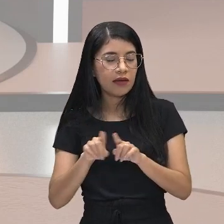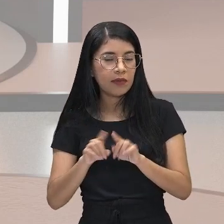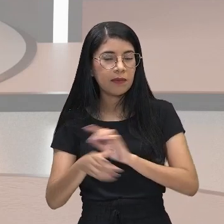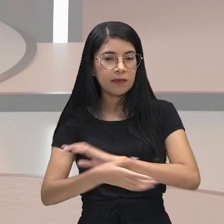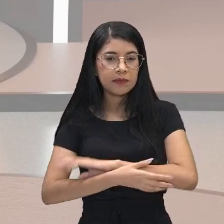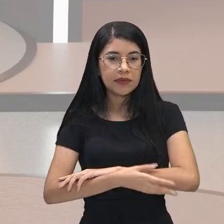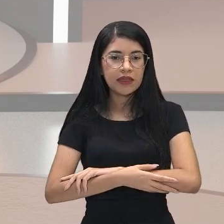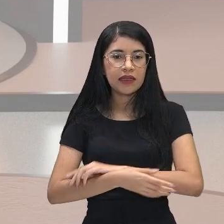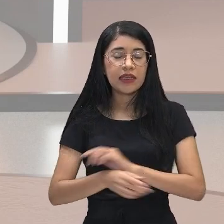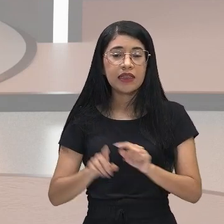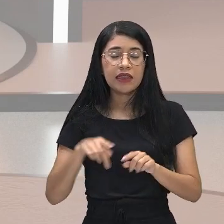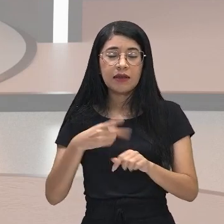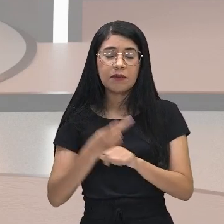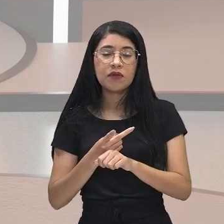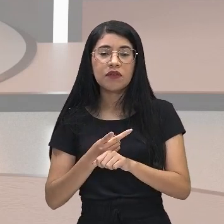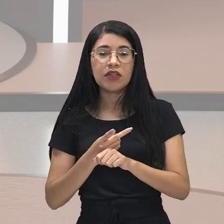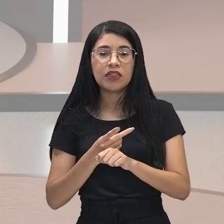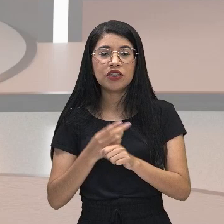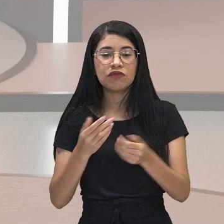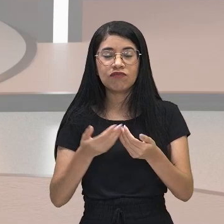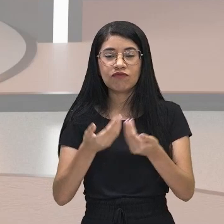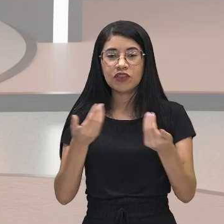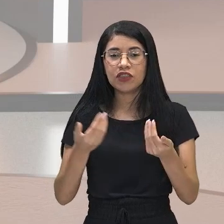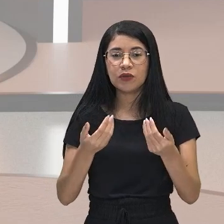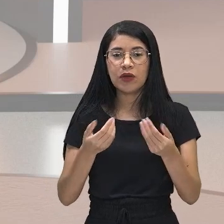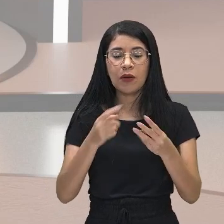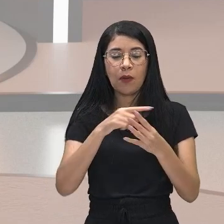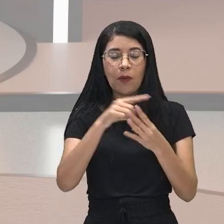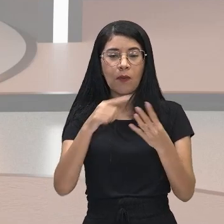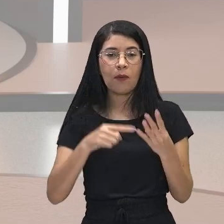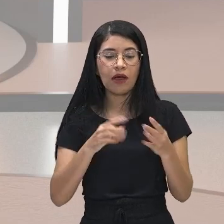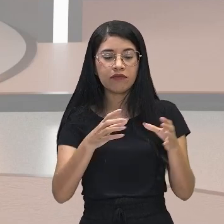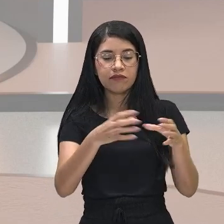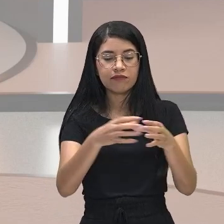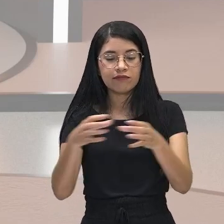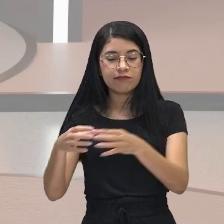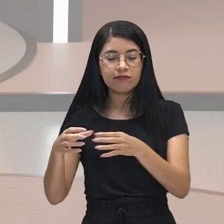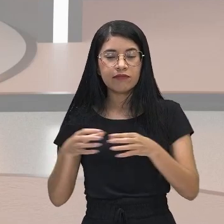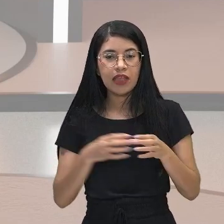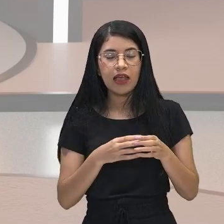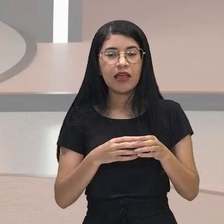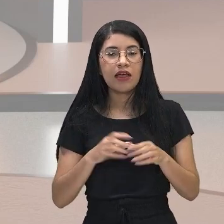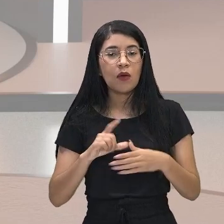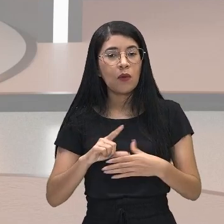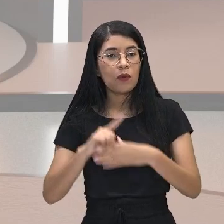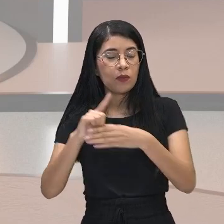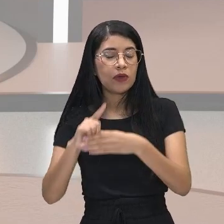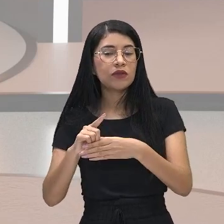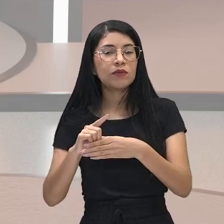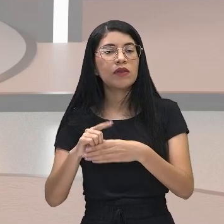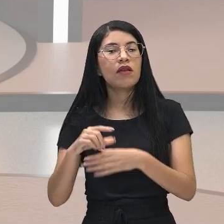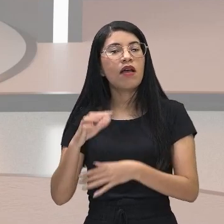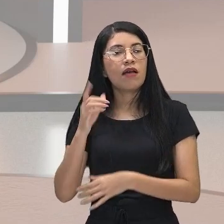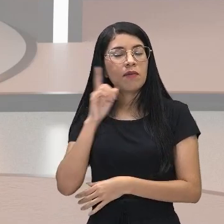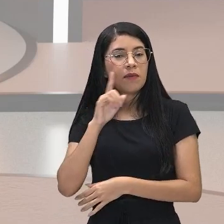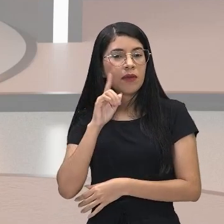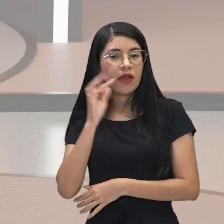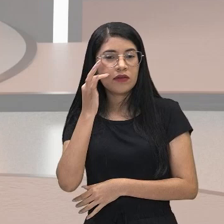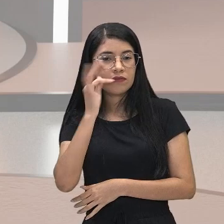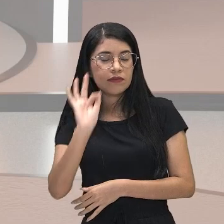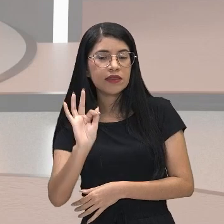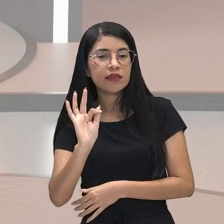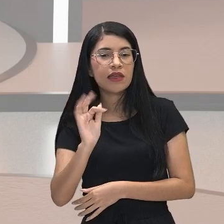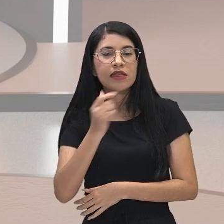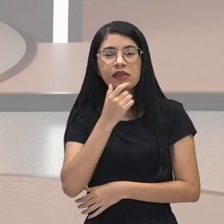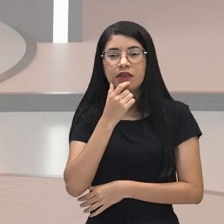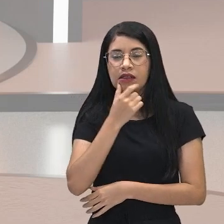em 4 zonas de influência, lideradas por americanos, franceses, britânicos